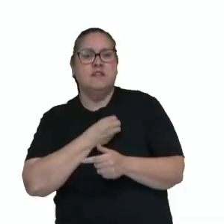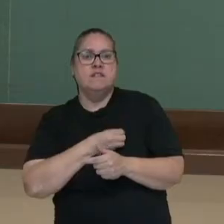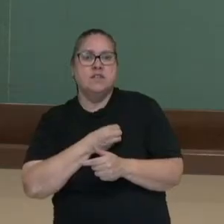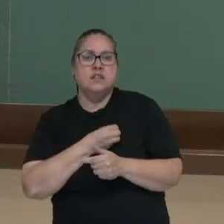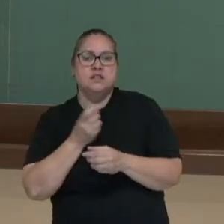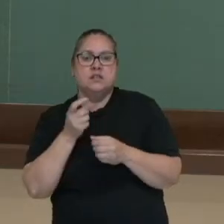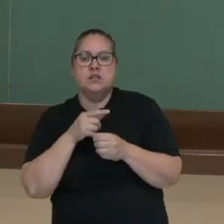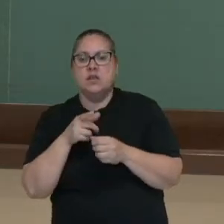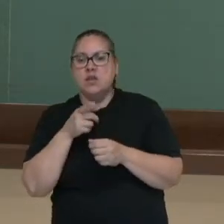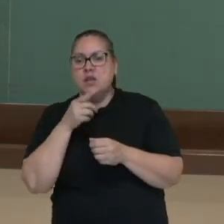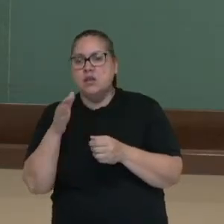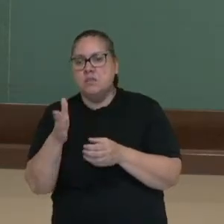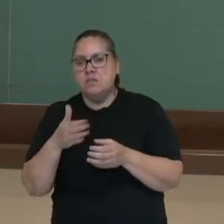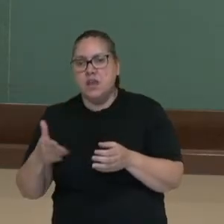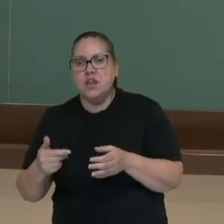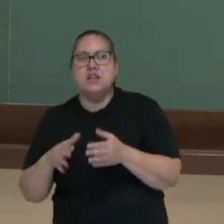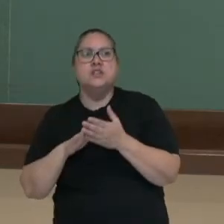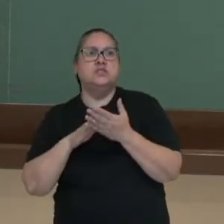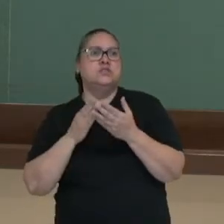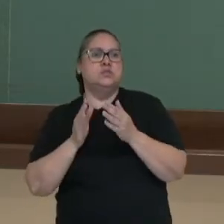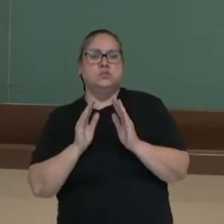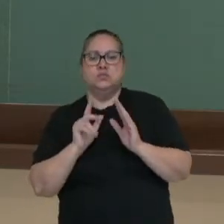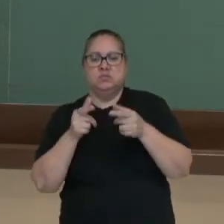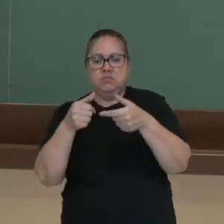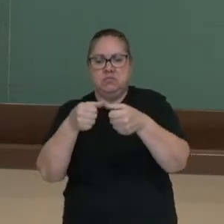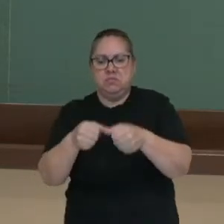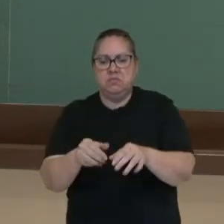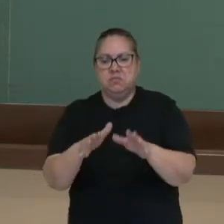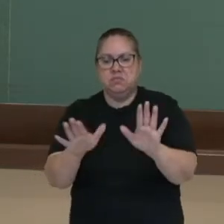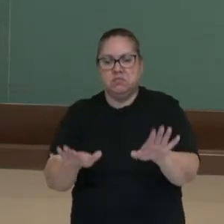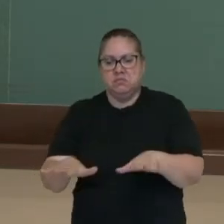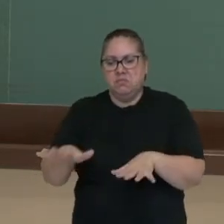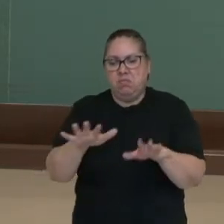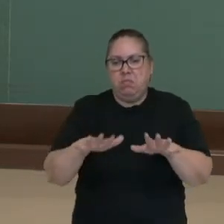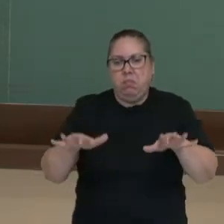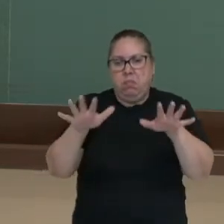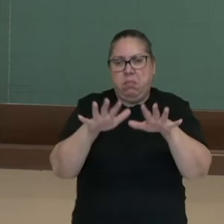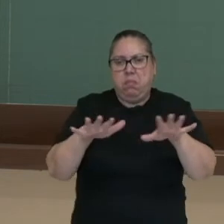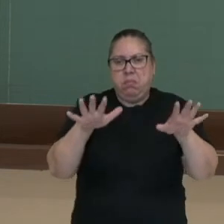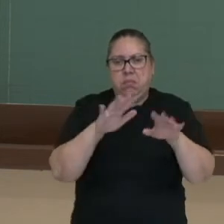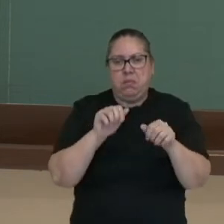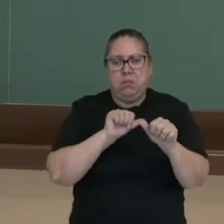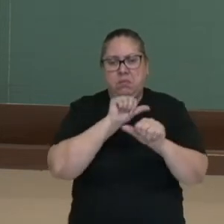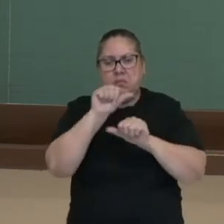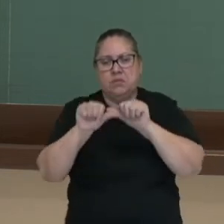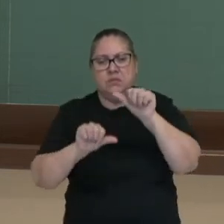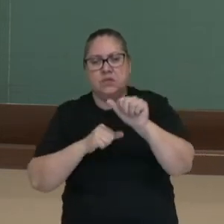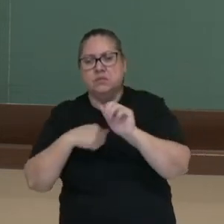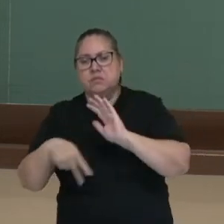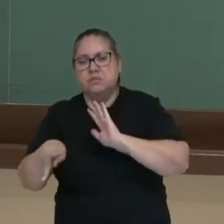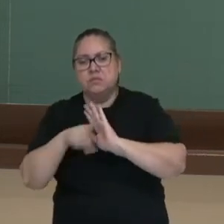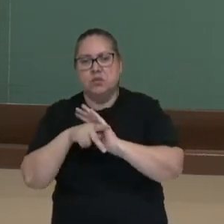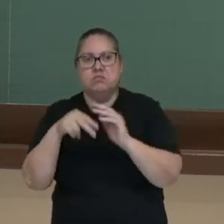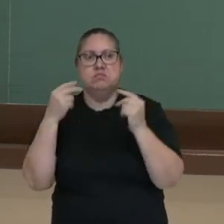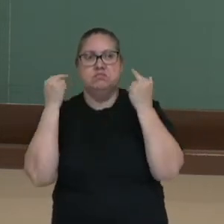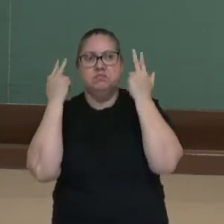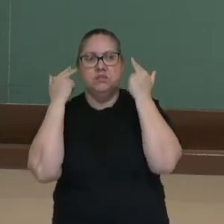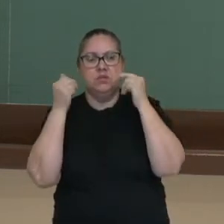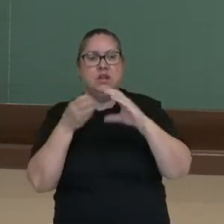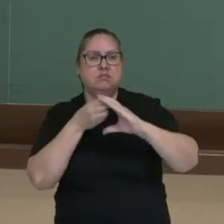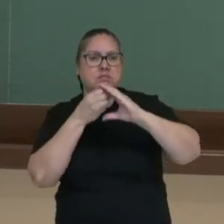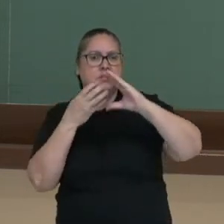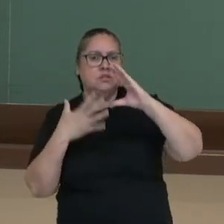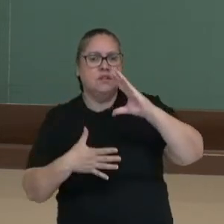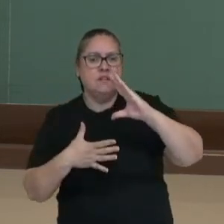marinha. Então, está ali aquele óleo derramado na água, vai modificar as características naturais daquela água,